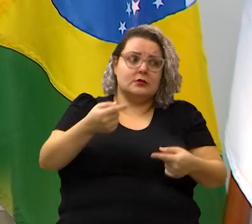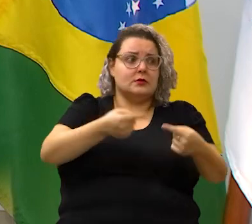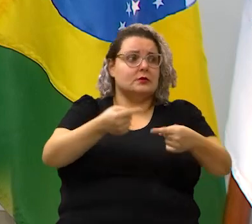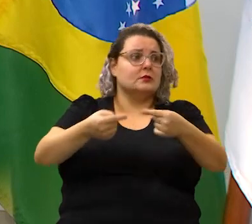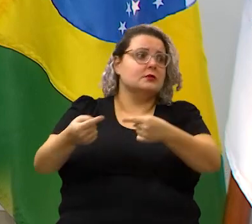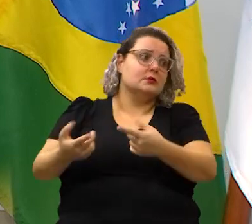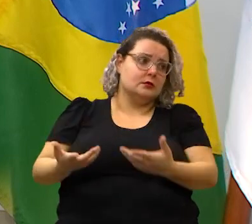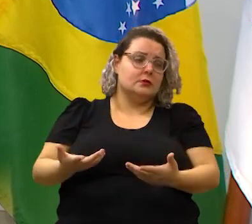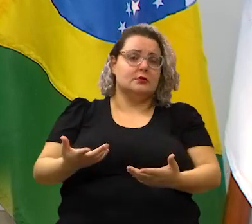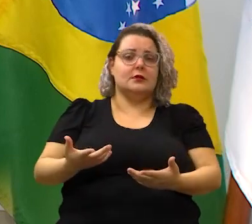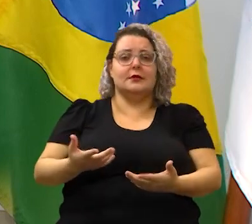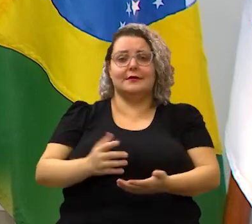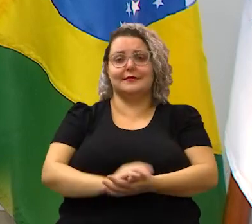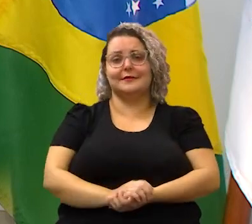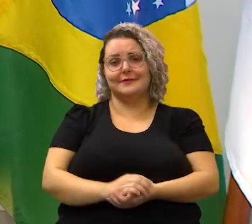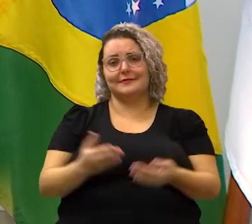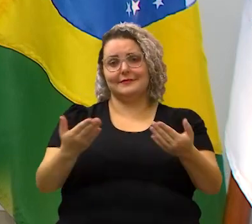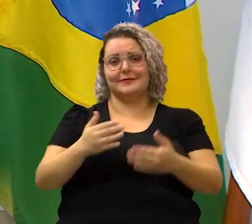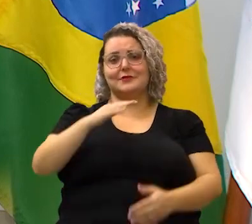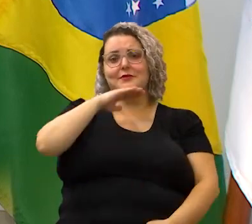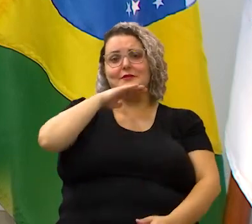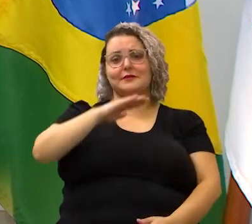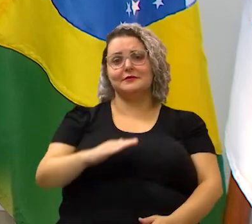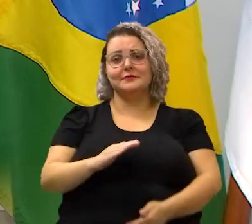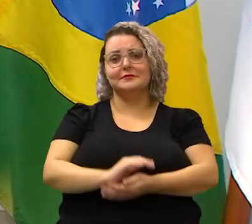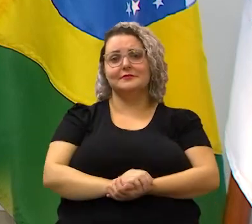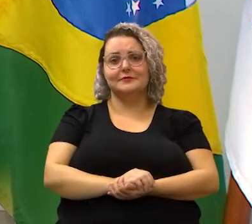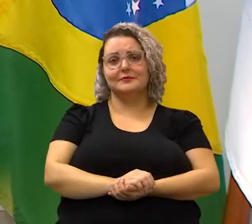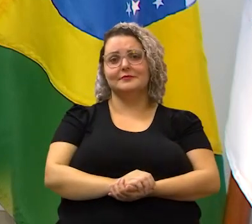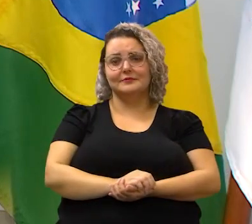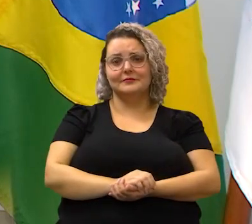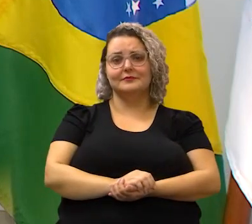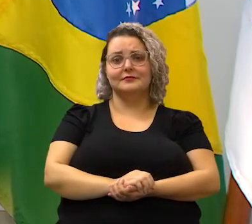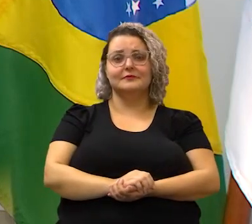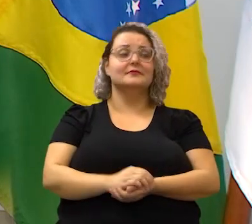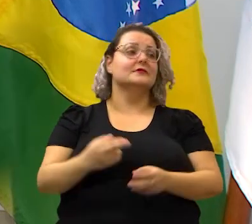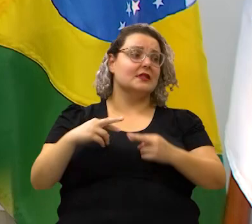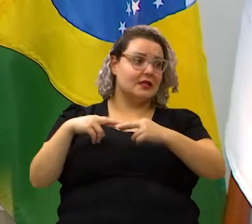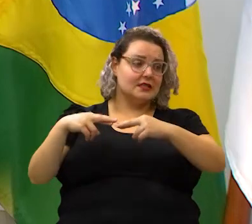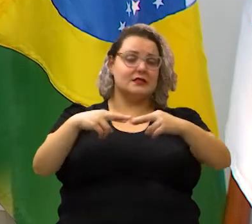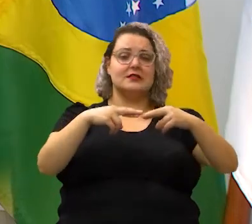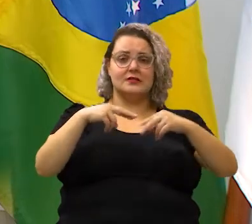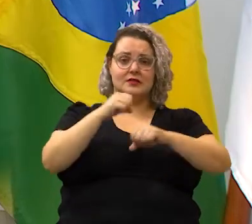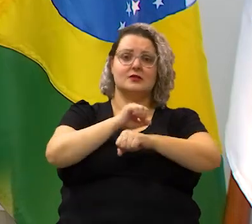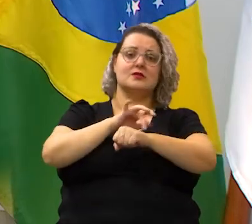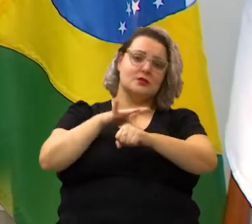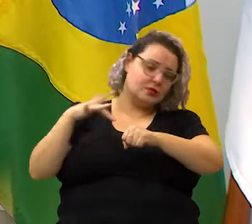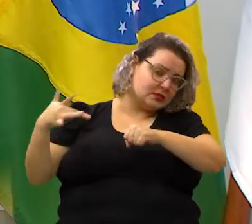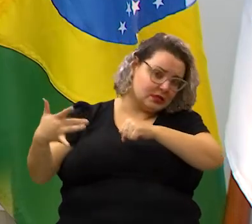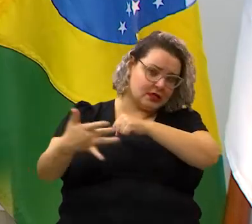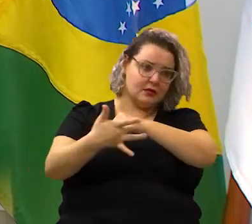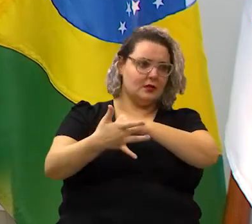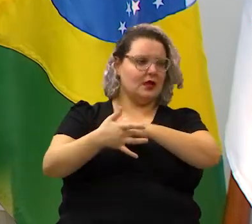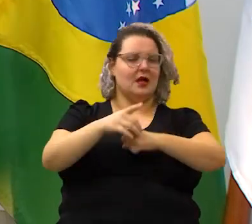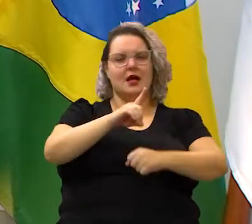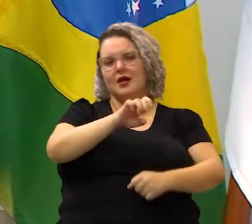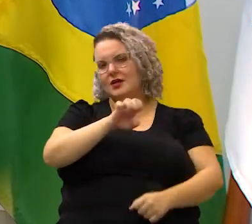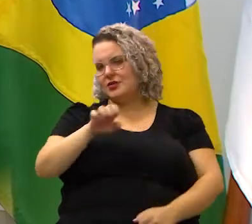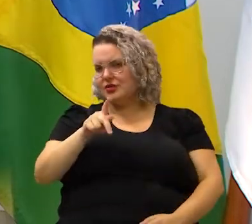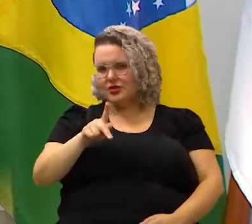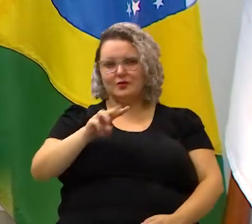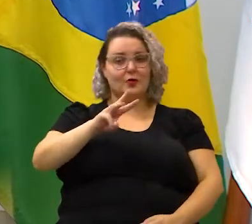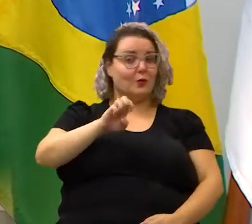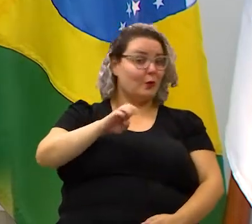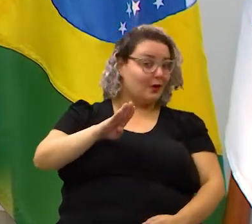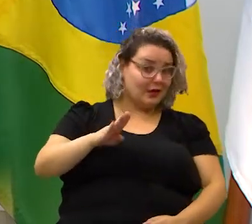ser debatida hoje à tarde que as redes sociais a deep